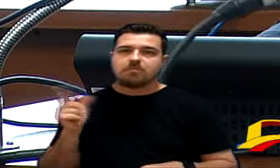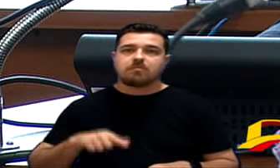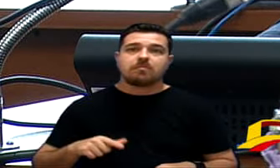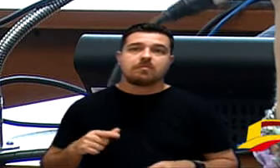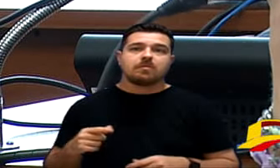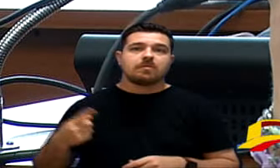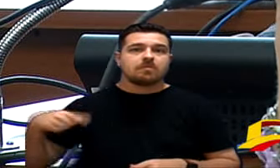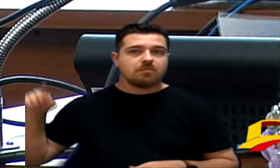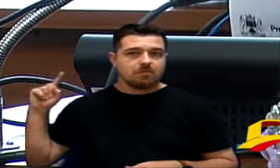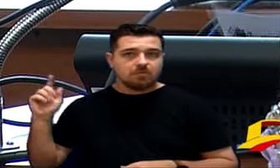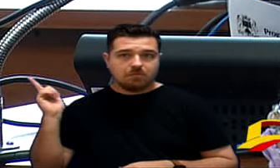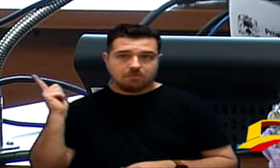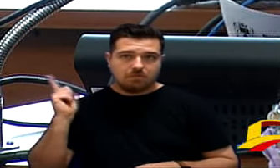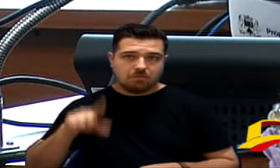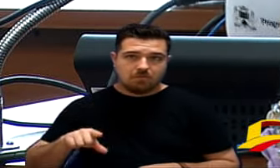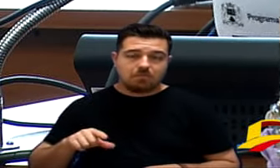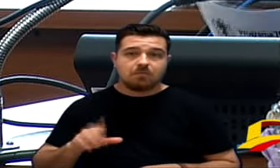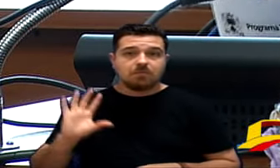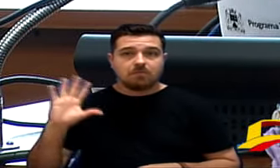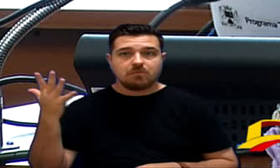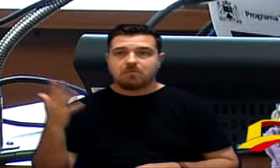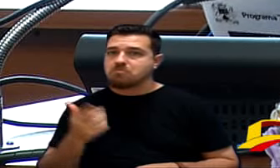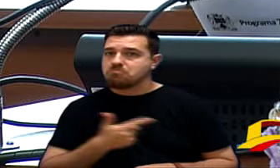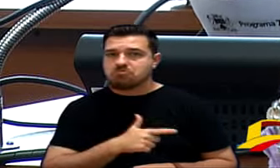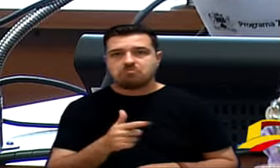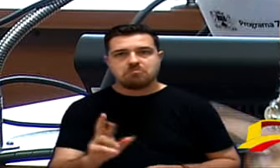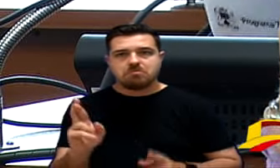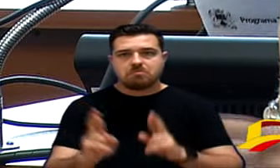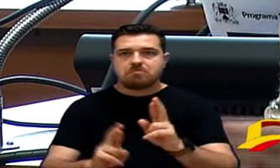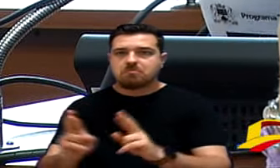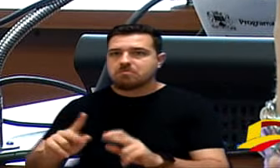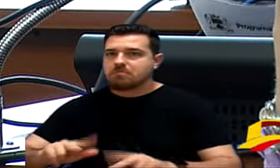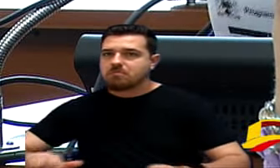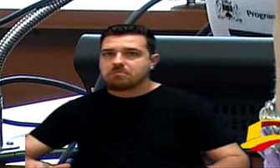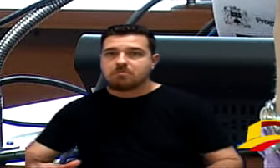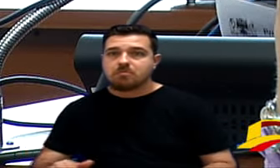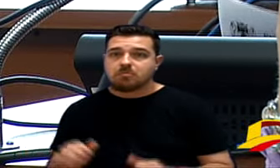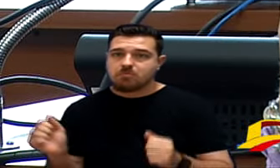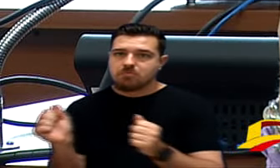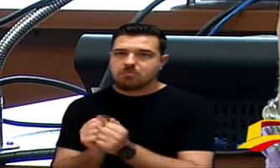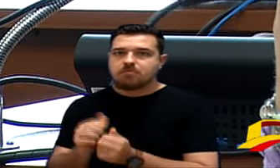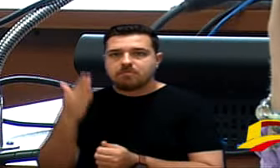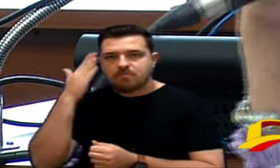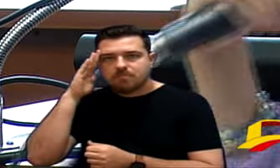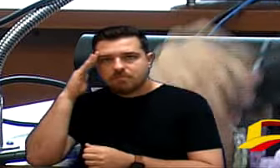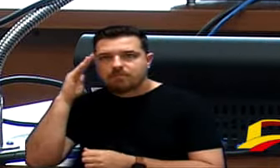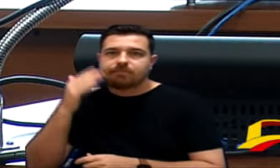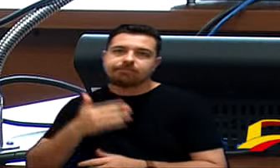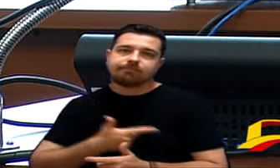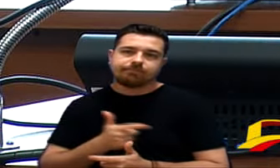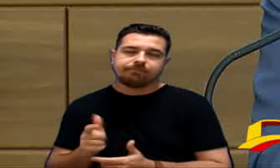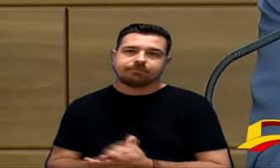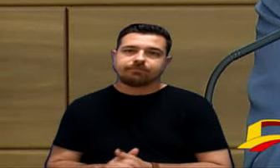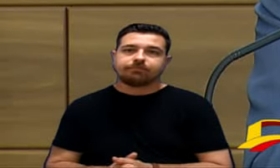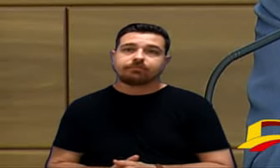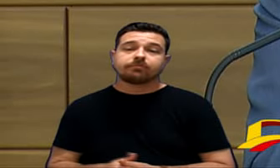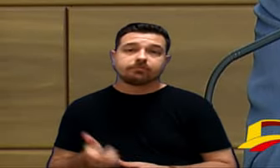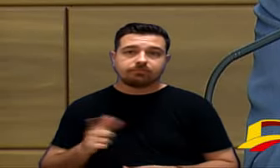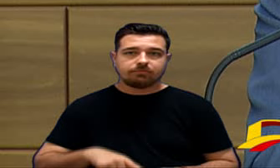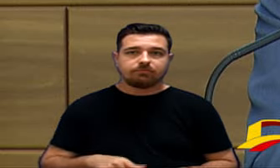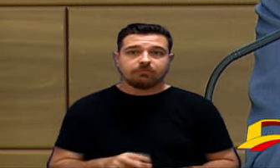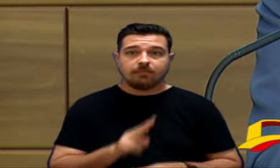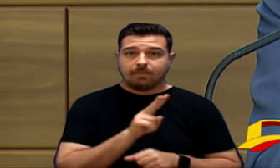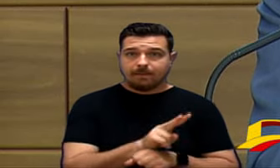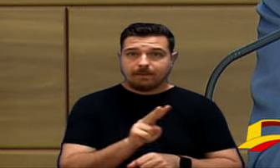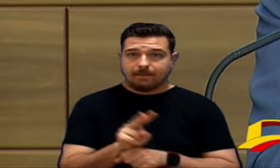vez não tinha nenum um sindicato responsável né que que estava a par do que estava acontecendo tá vamos lá com relação à questão da